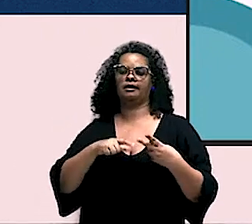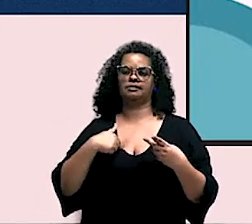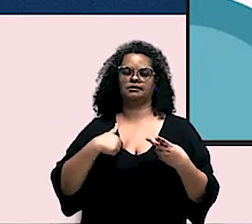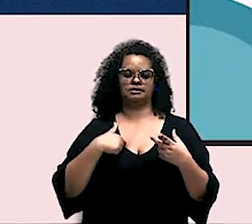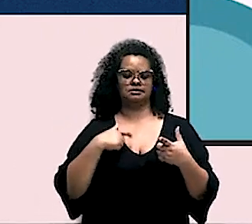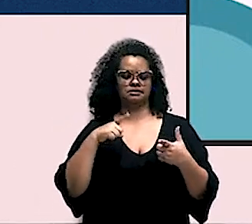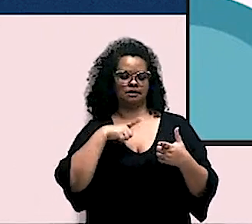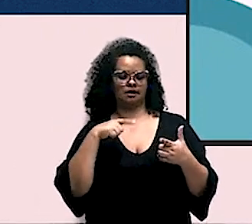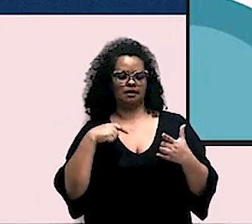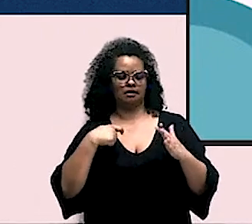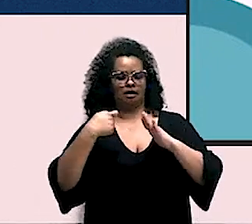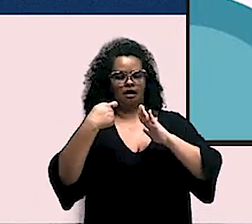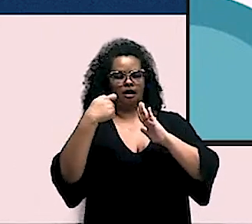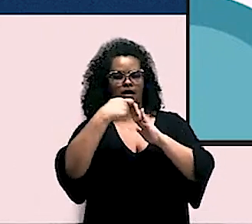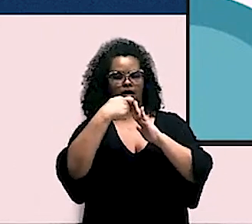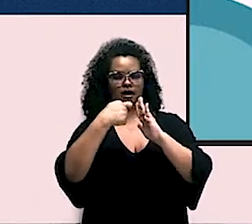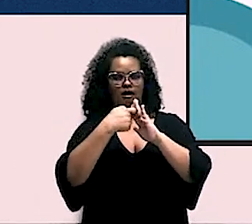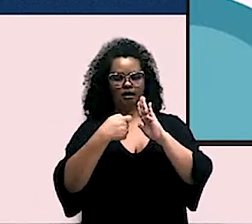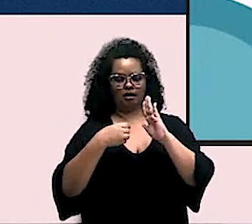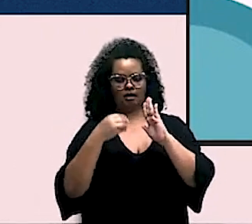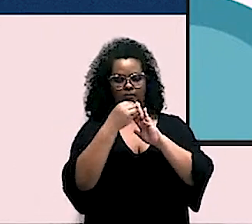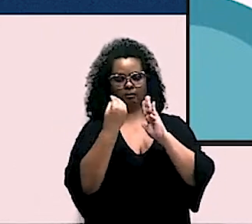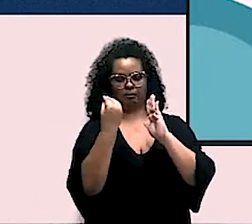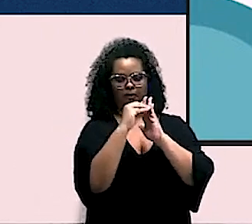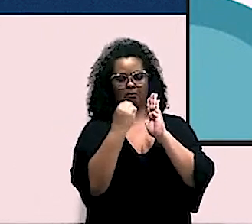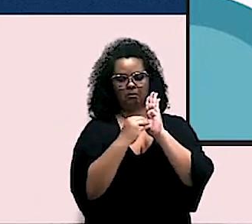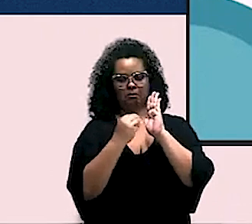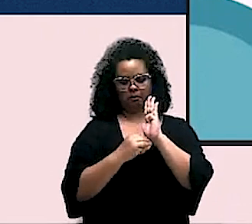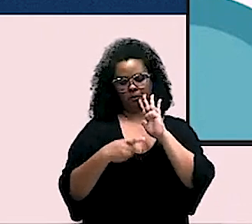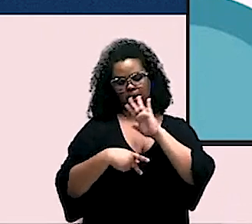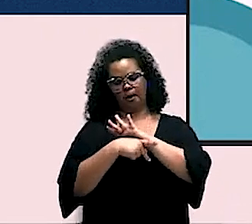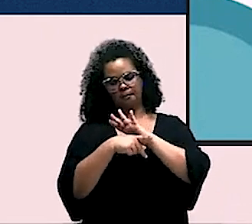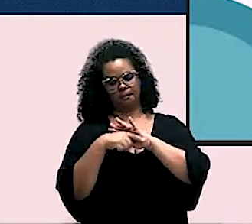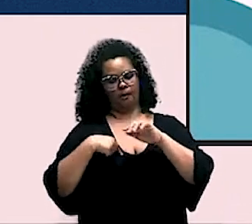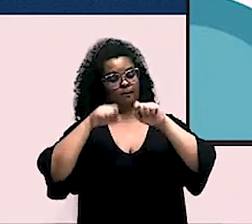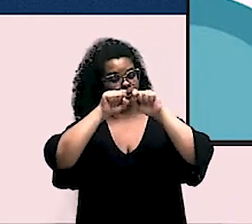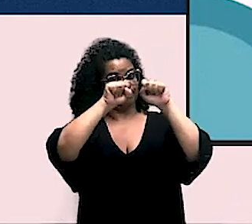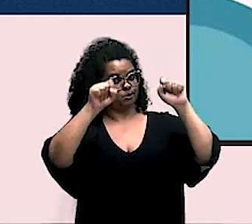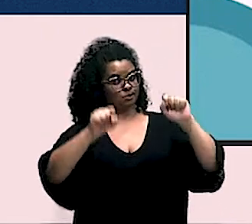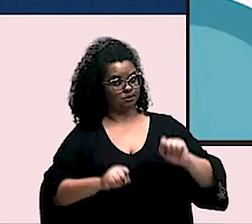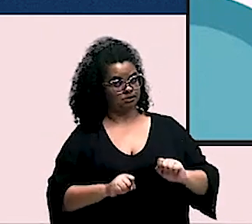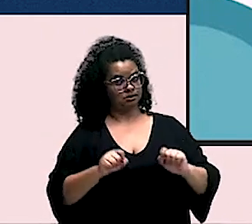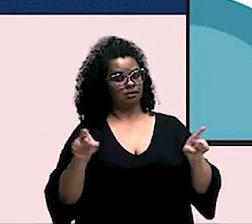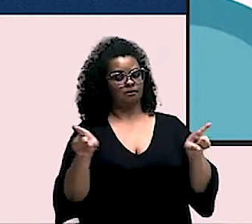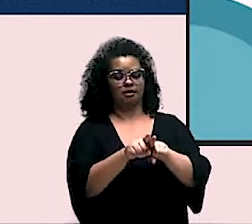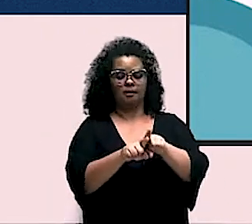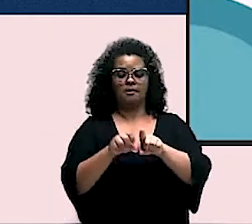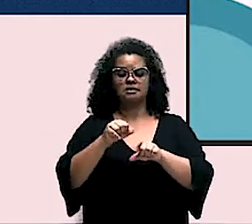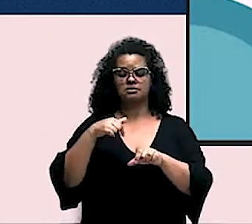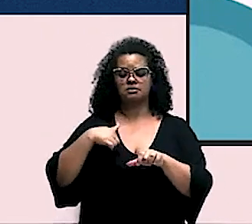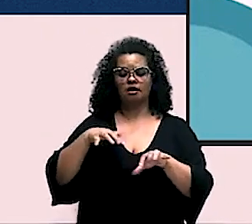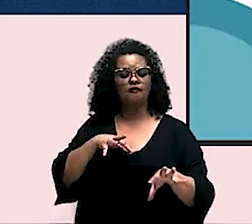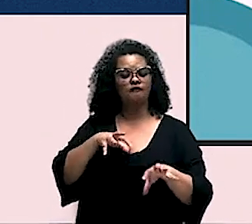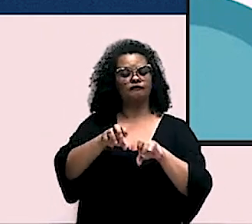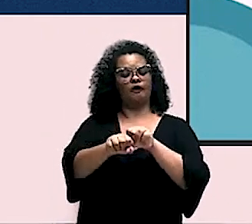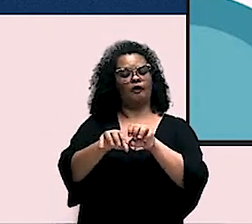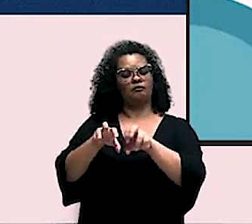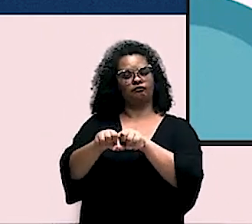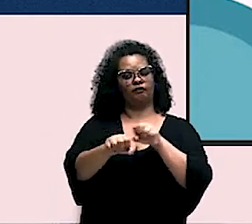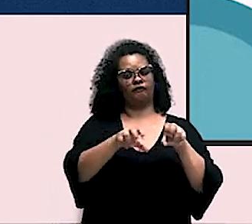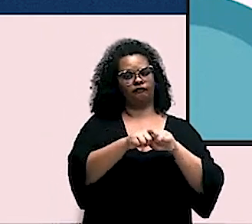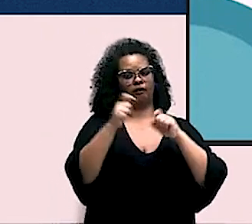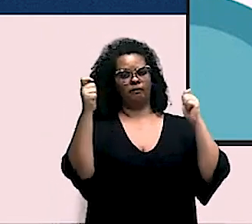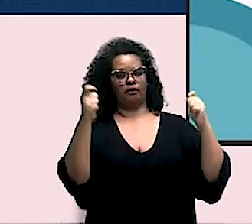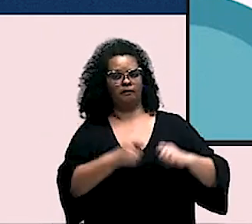sistemas no CNES, por exemplo, e também se elas estão sendo periodicamente capacitadas sobre